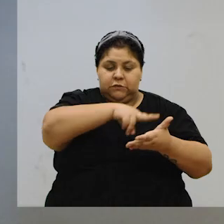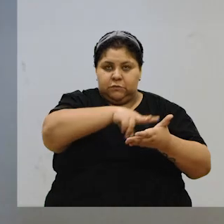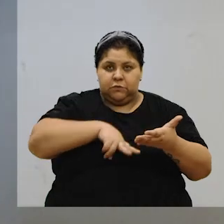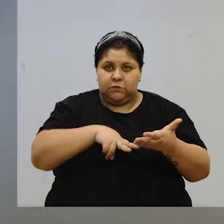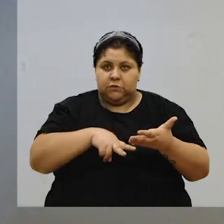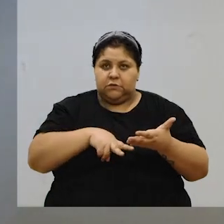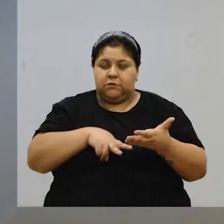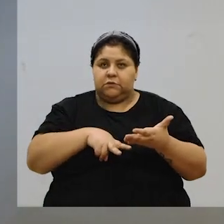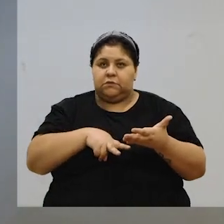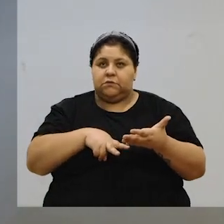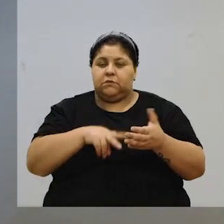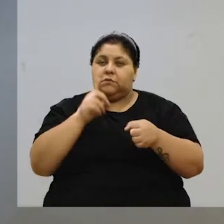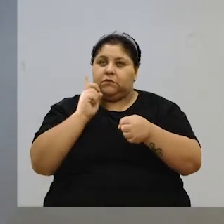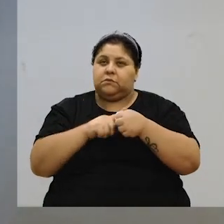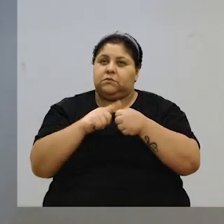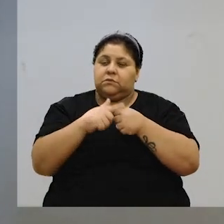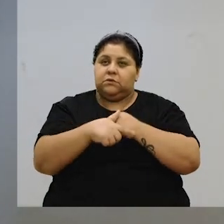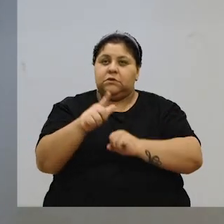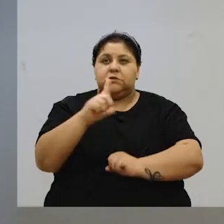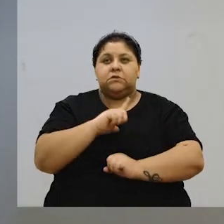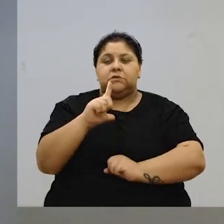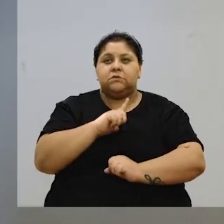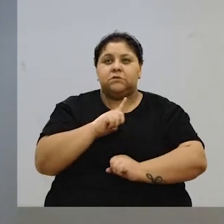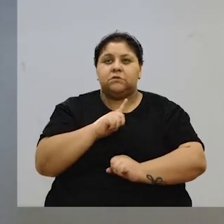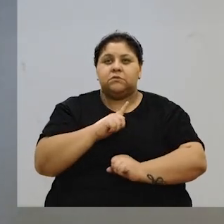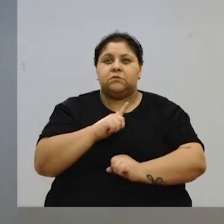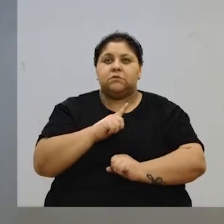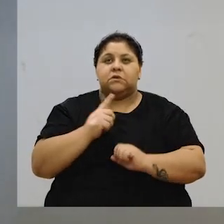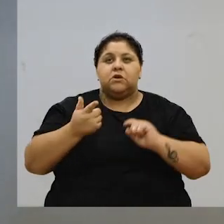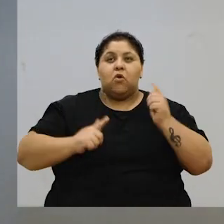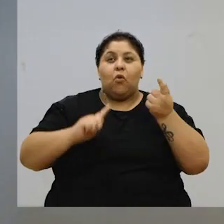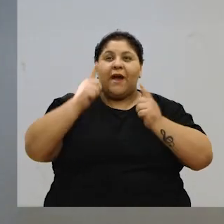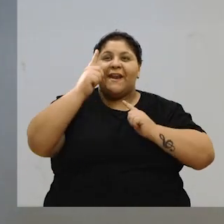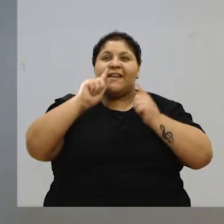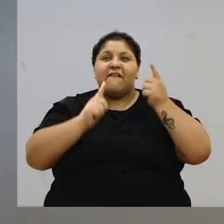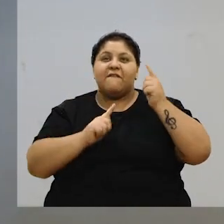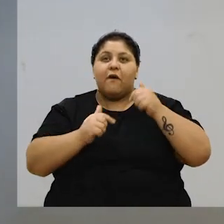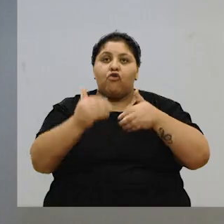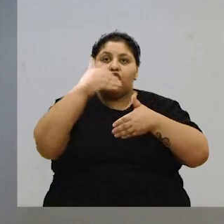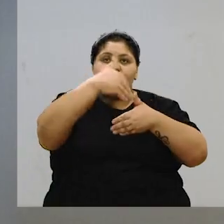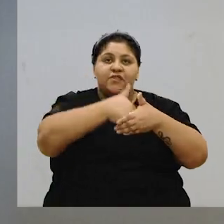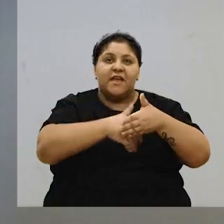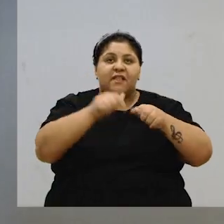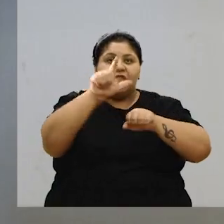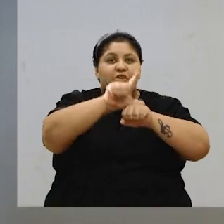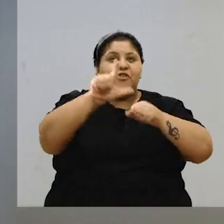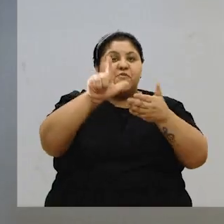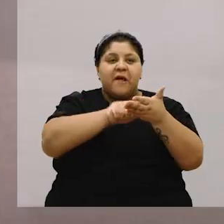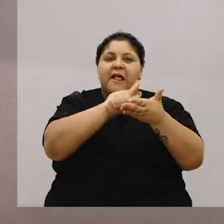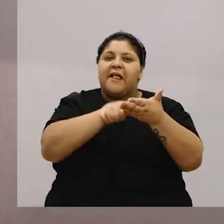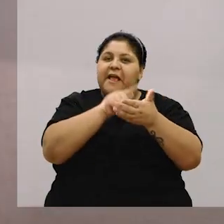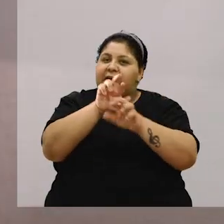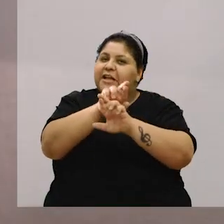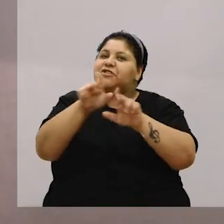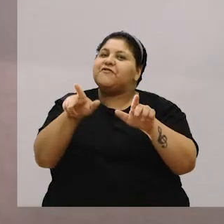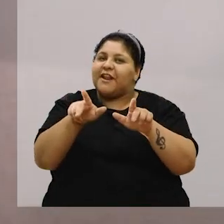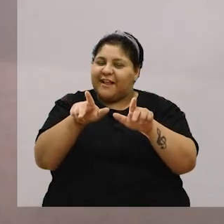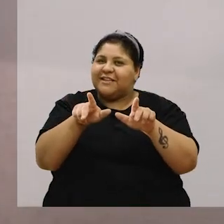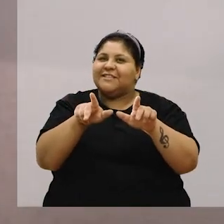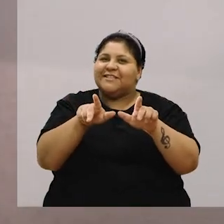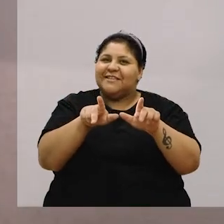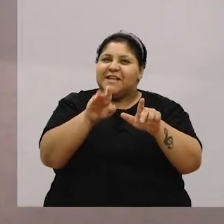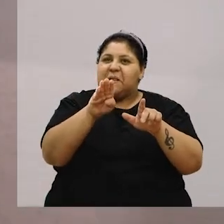à leitura, né, a gente é uma cidade que tem inclusive até um carnaval vindo numa livraria, né, é uma coisa bem